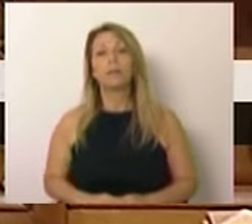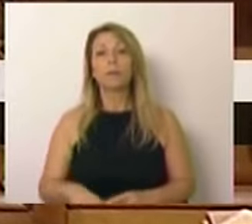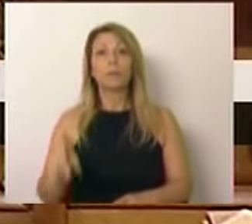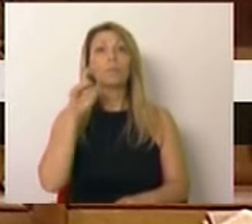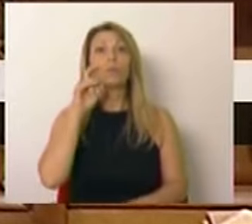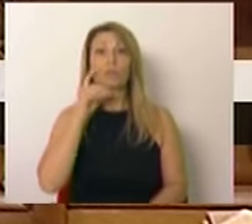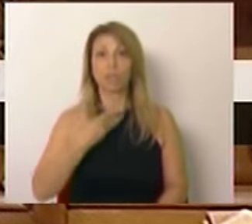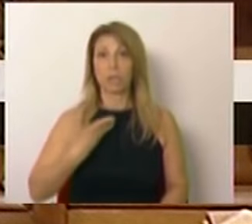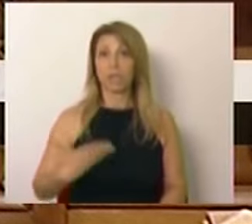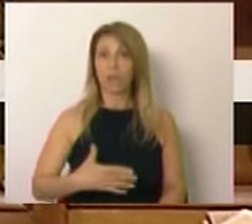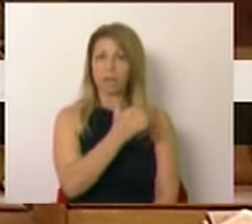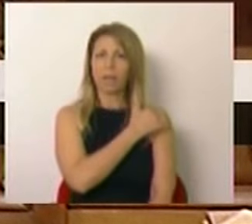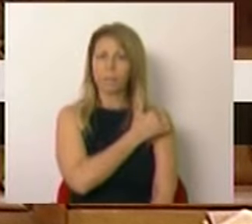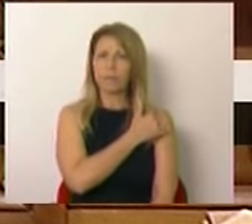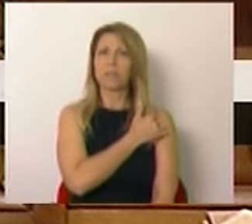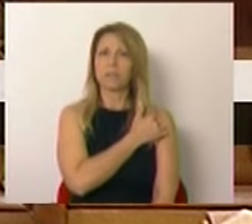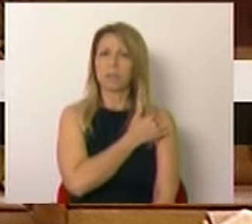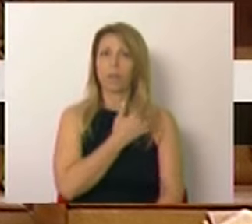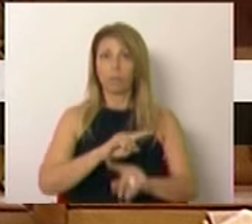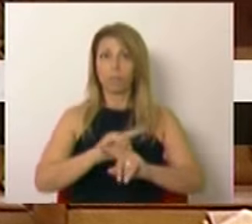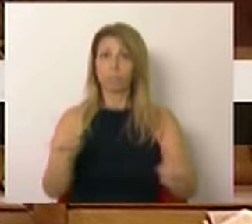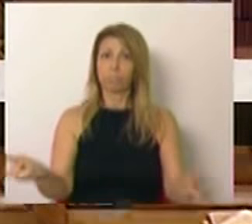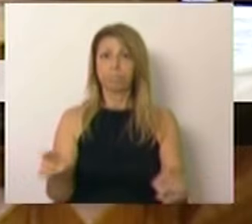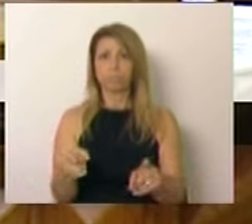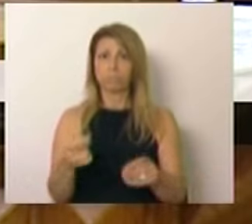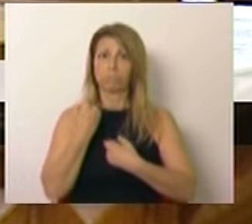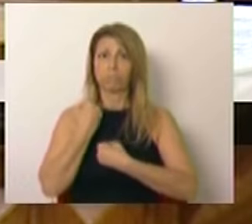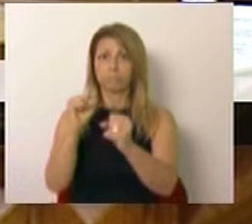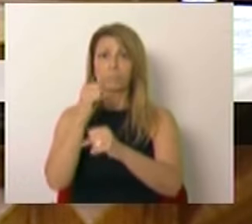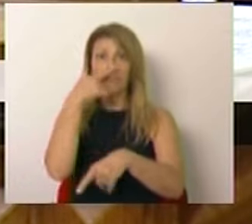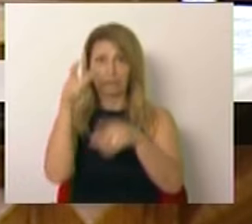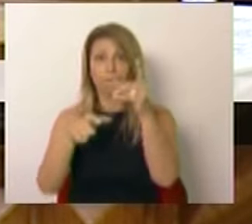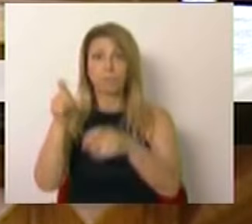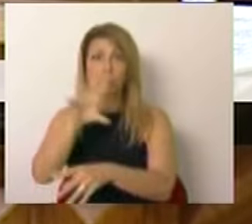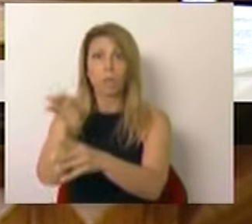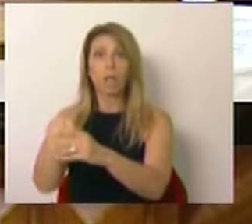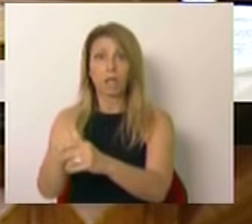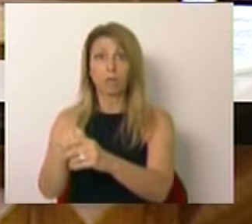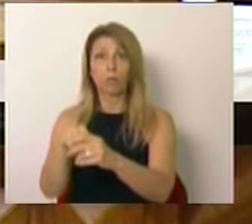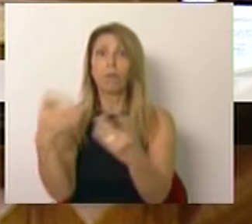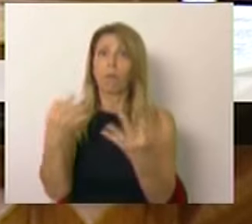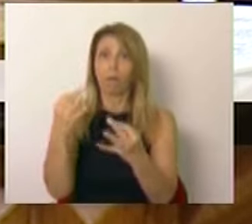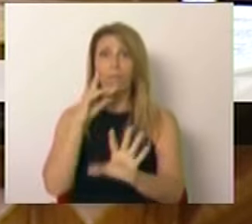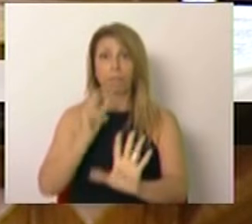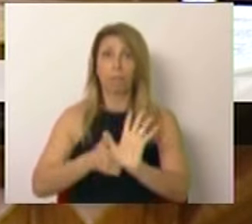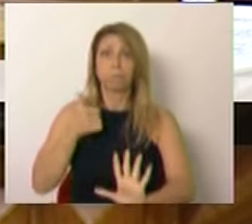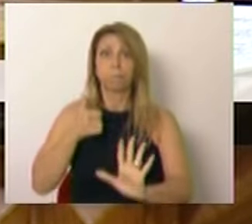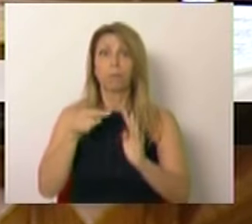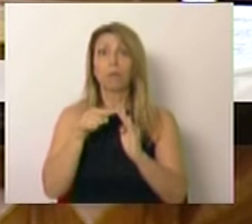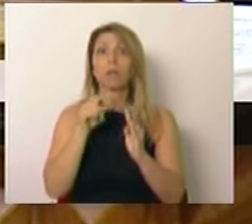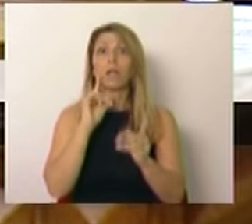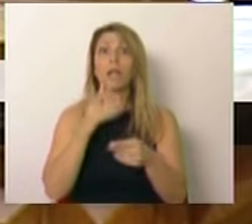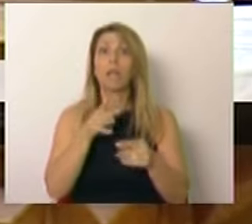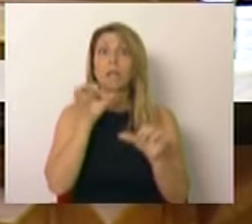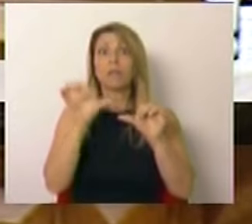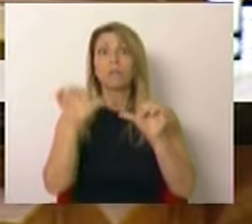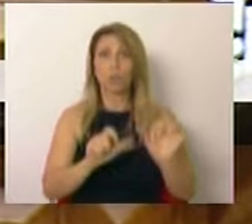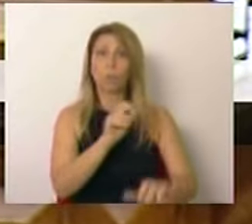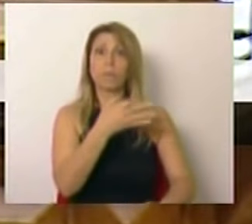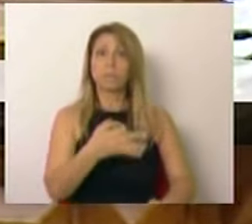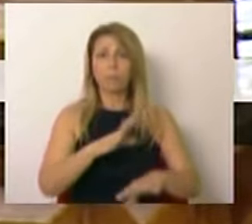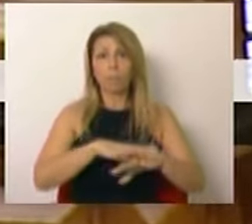proteger o direito à habitação e impedir o despejo dos moradores foram as premissas que motivaram a intervenção do PCP quanto ao exercício